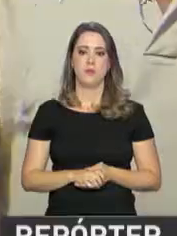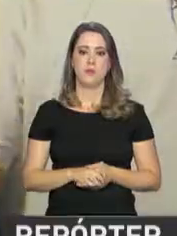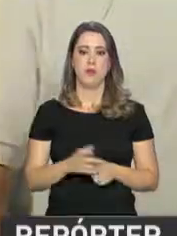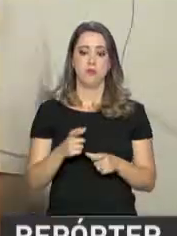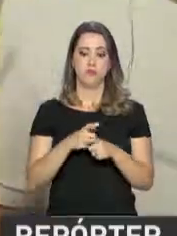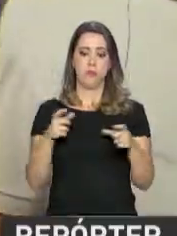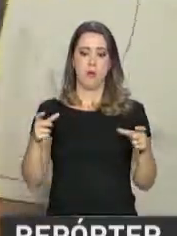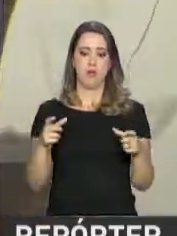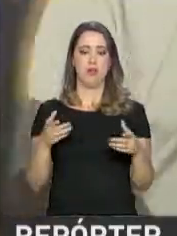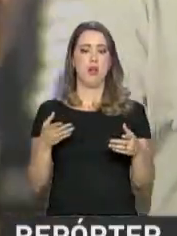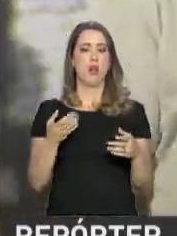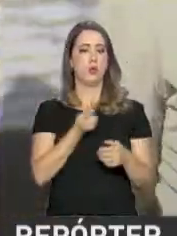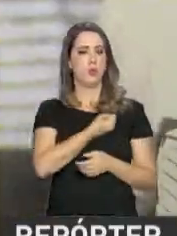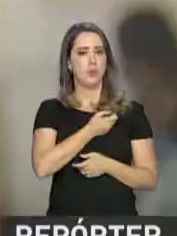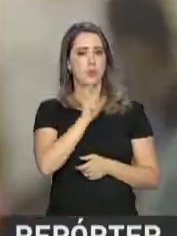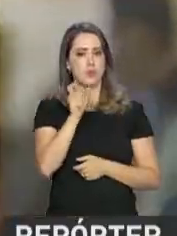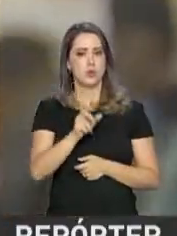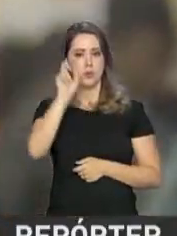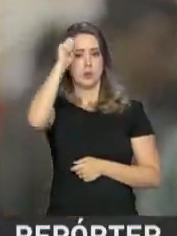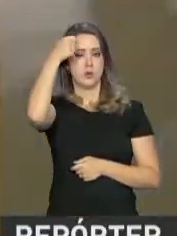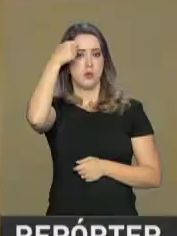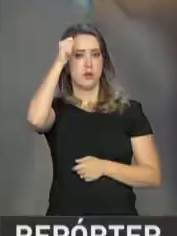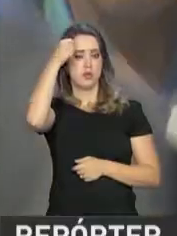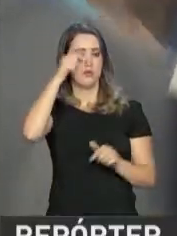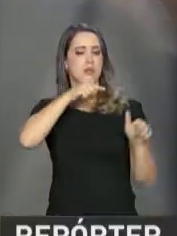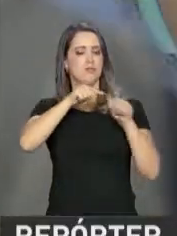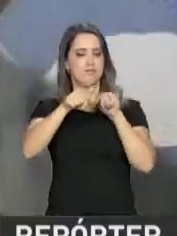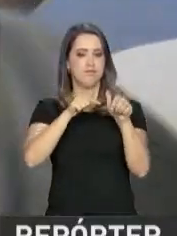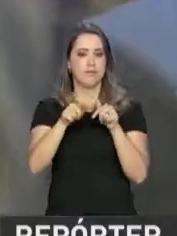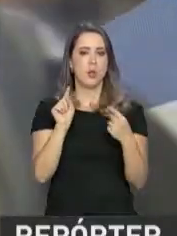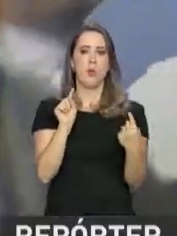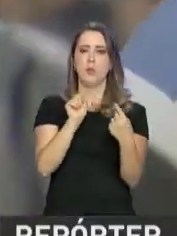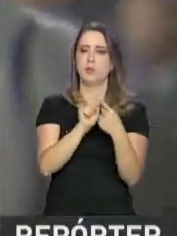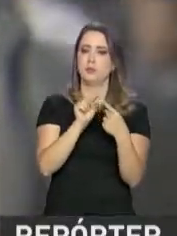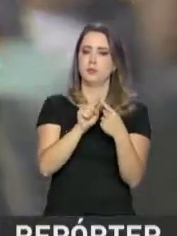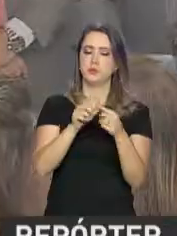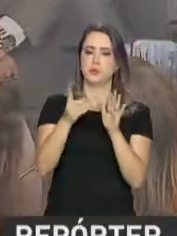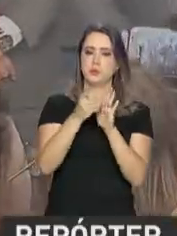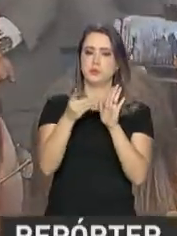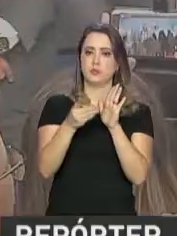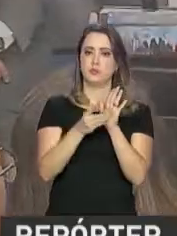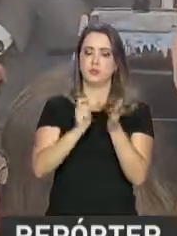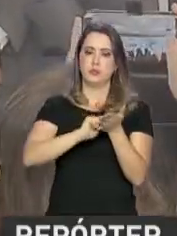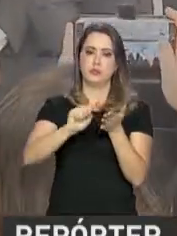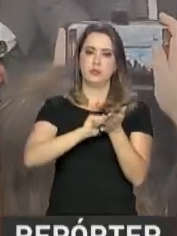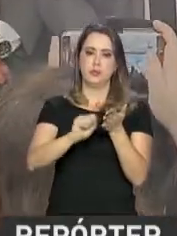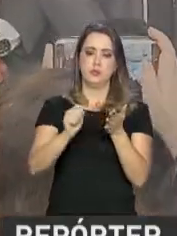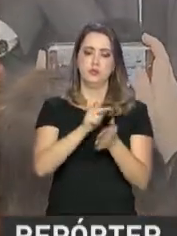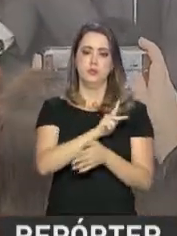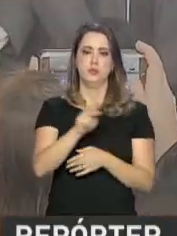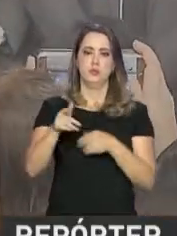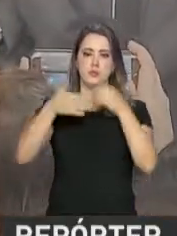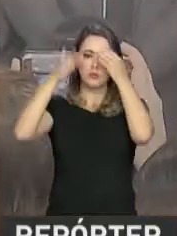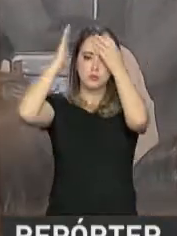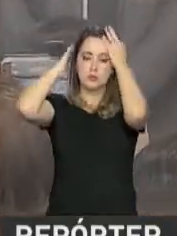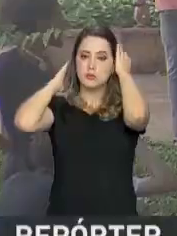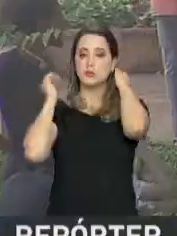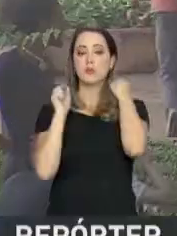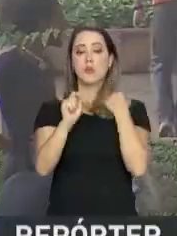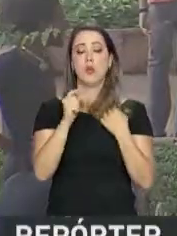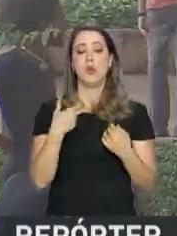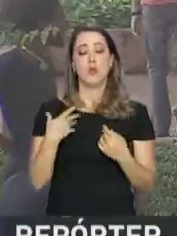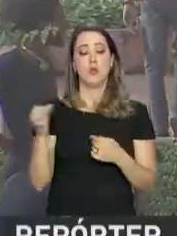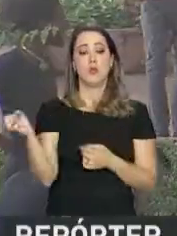Ampliar a entrada de negros no mercado de trabalho. Esse é o objetivo do decreto assinado pelo presidente Michel Temer. Com